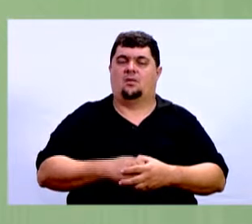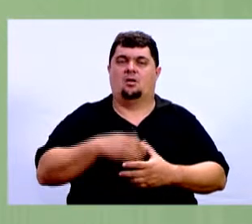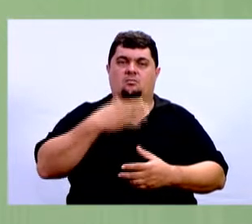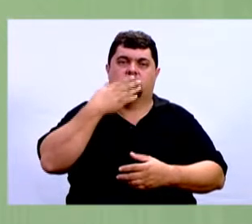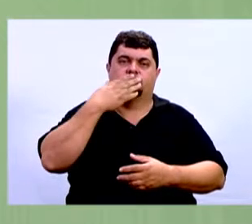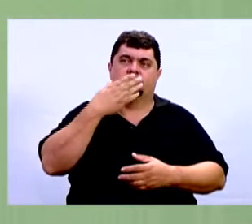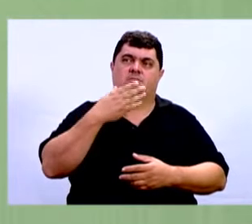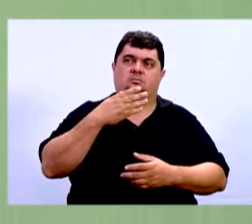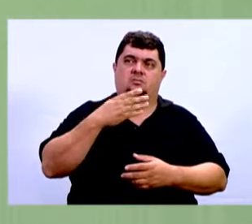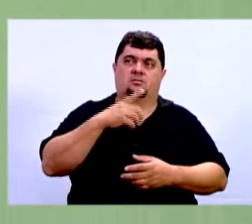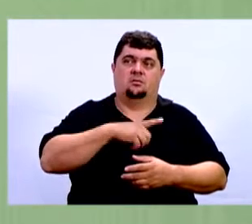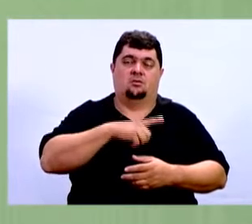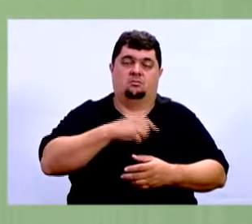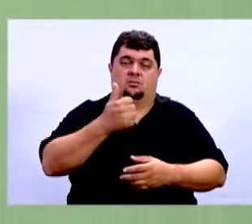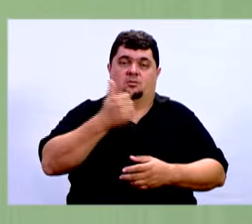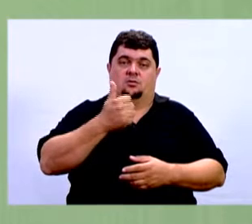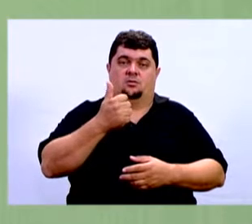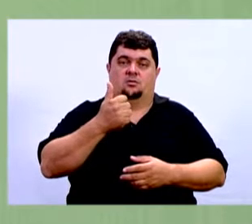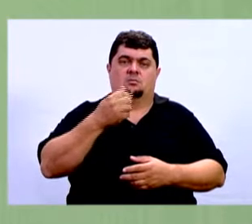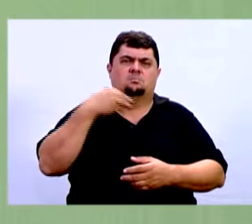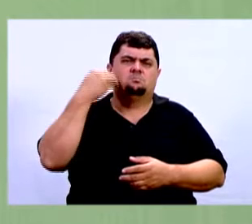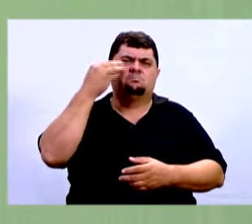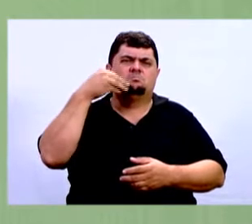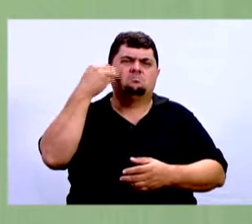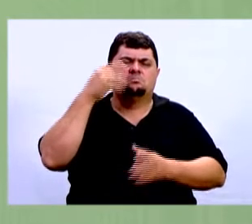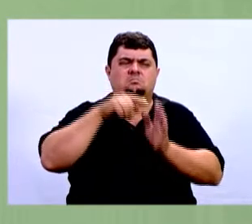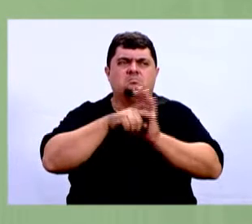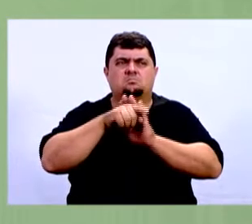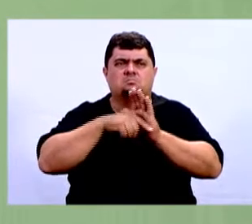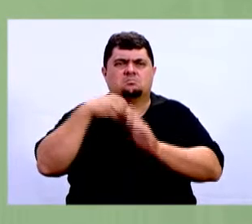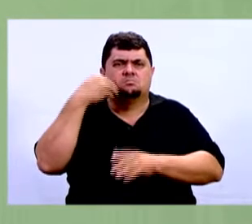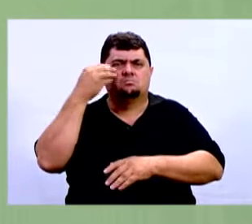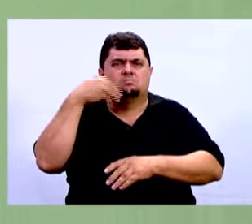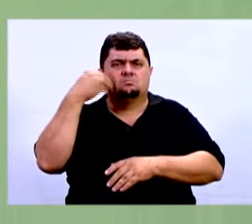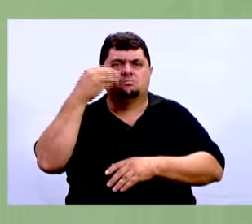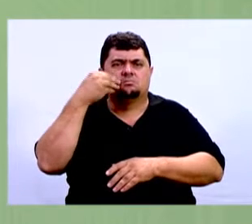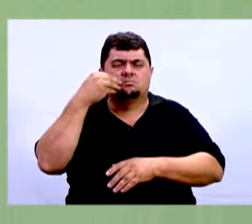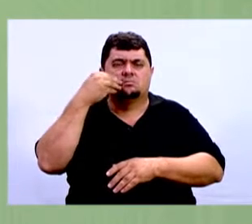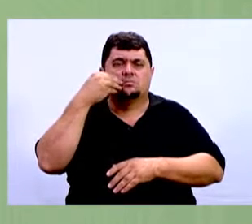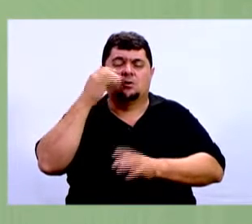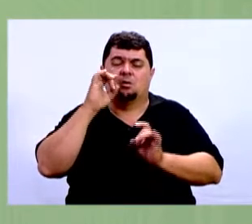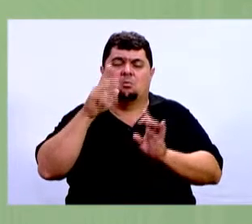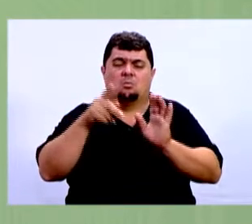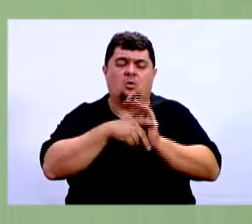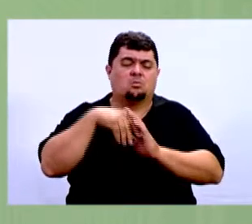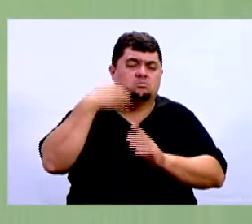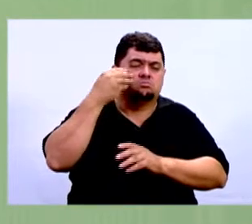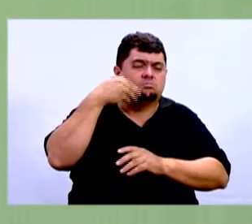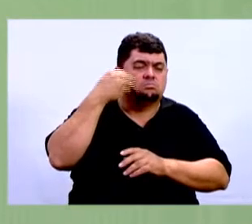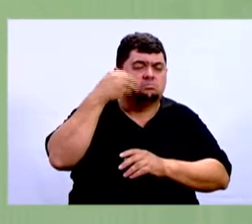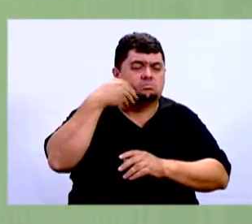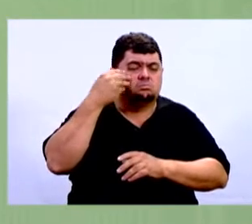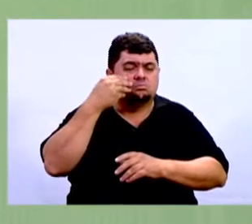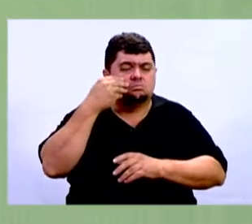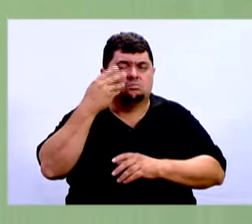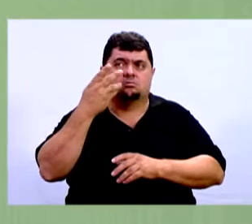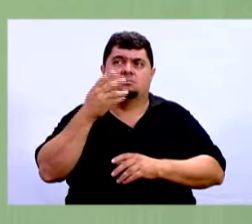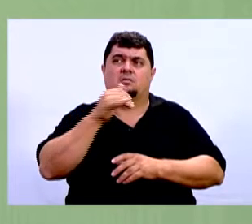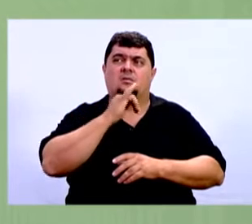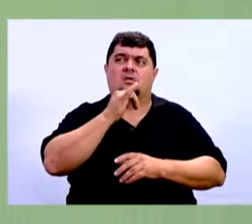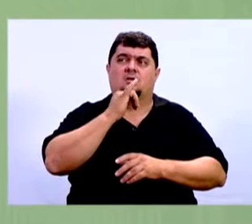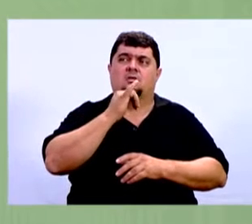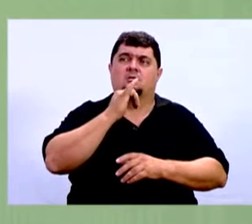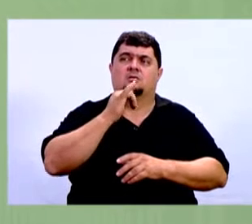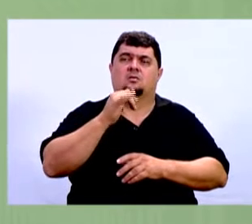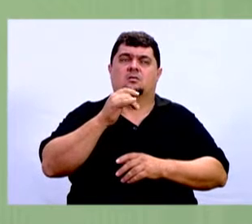pesquisa nós vamos ter, uma pesquisa experimental, é toda pesquisa que envolve algum experimento. Aí nós colocamos um exemplo, você